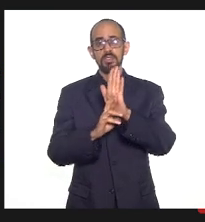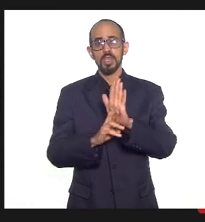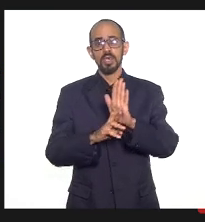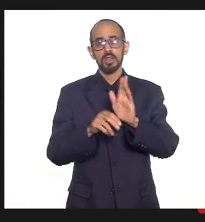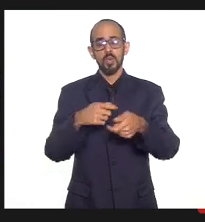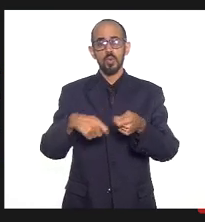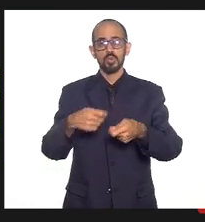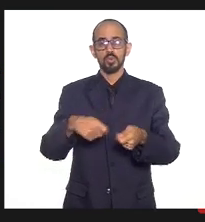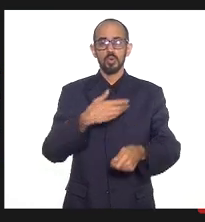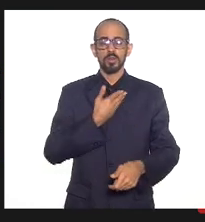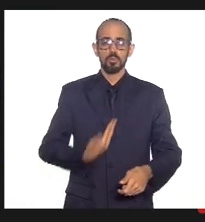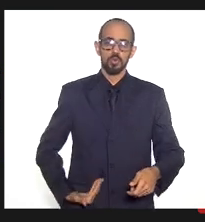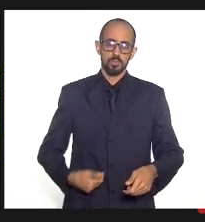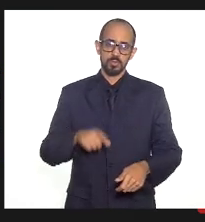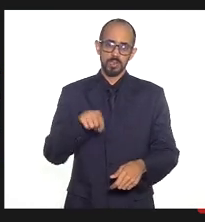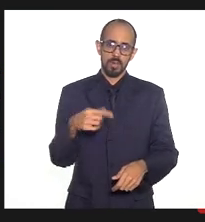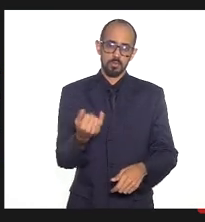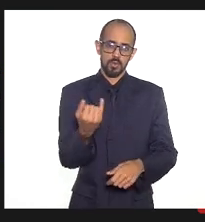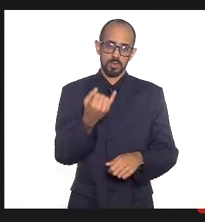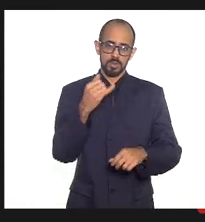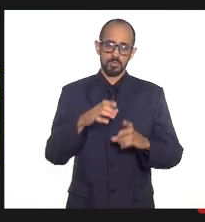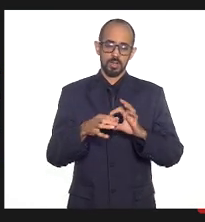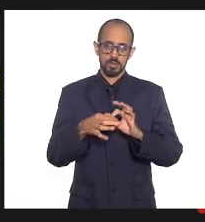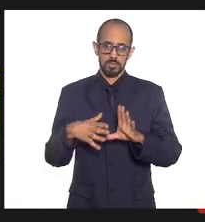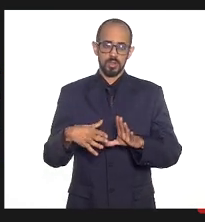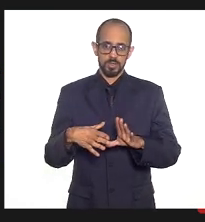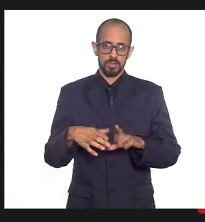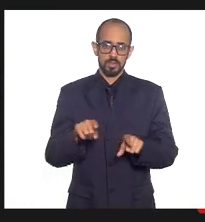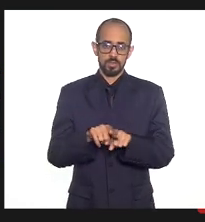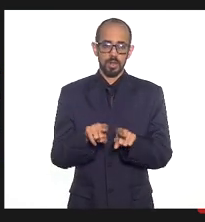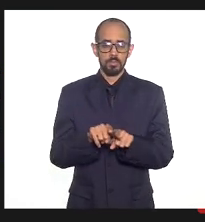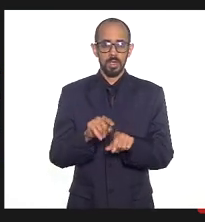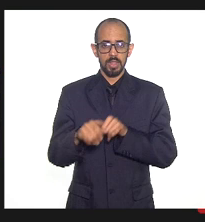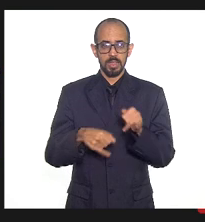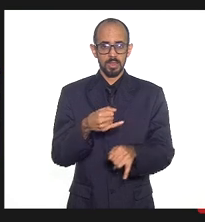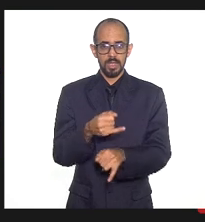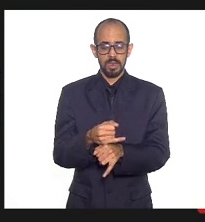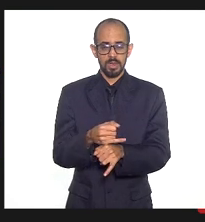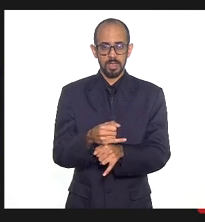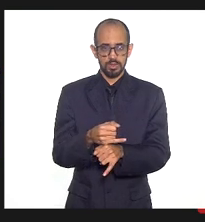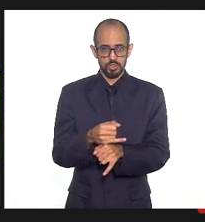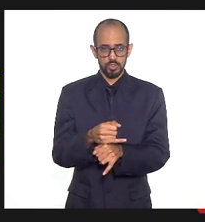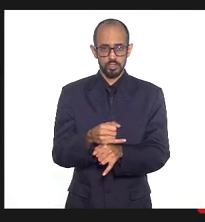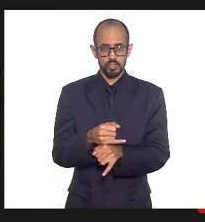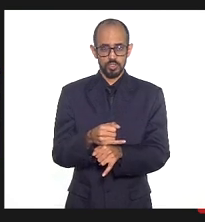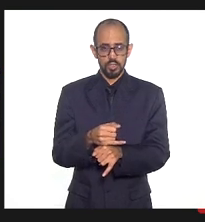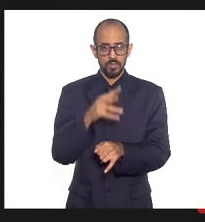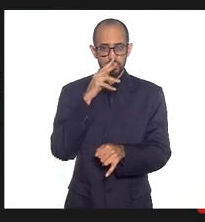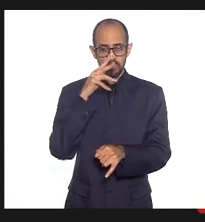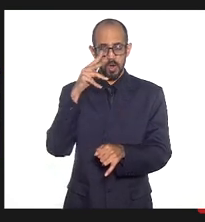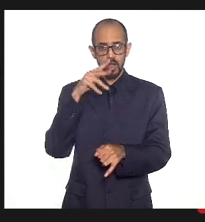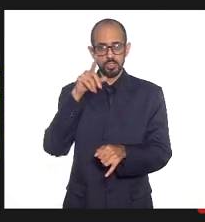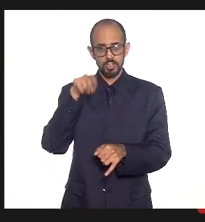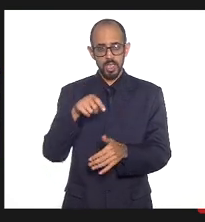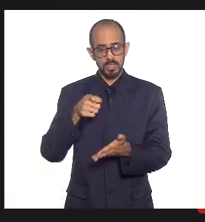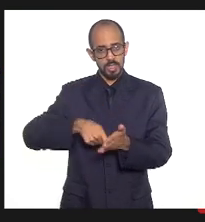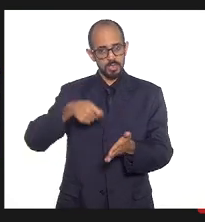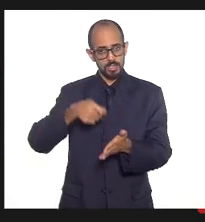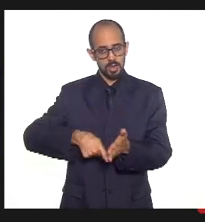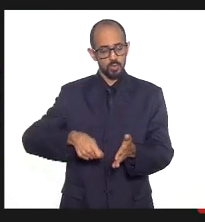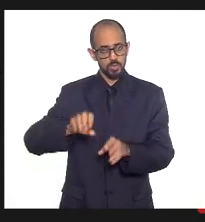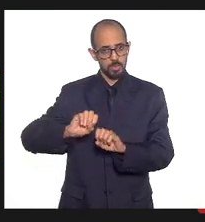é fundamental para a democracia. A questão também da banda larga, que amplia a luta pela educação nesse momento